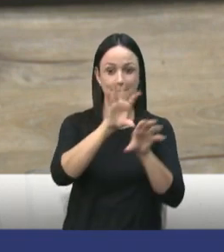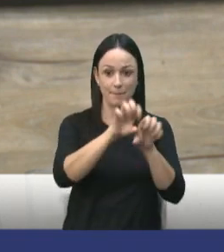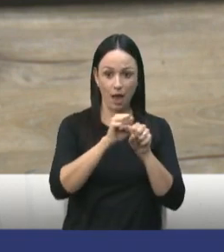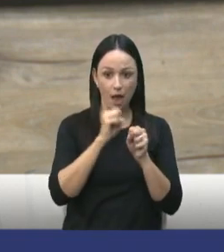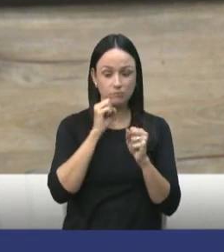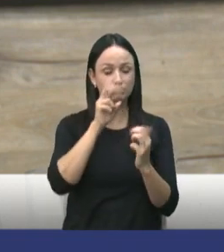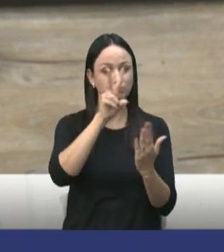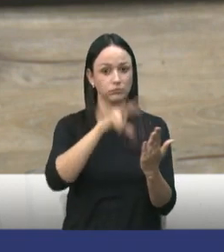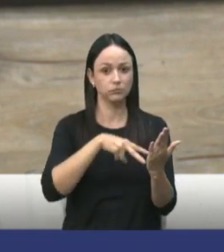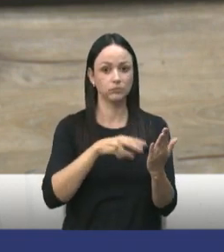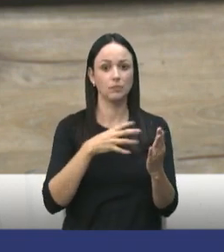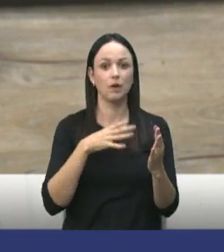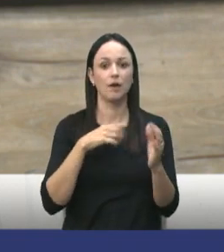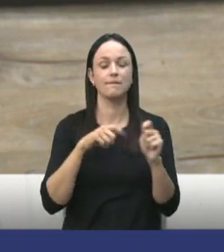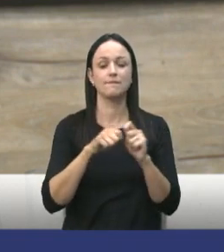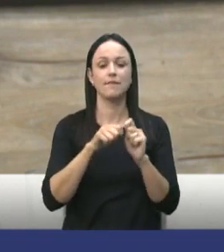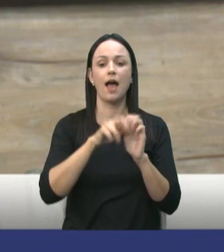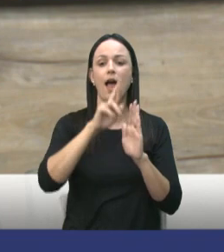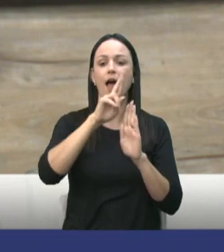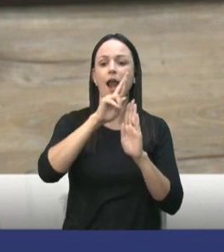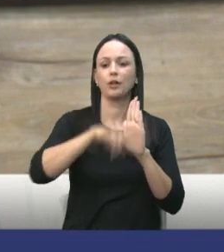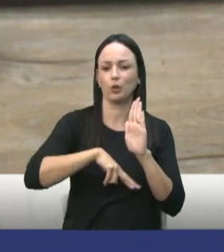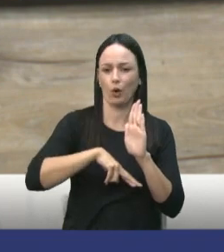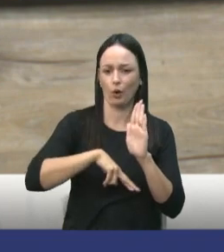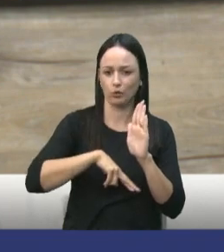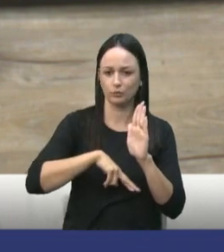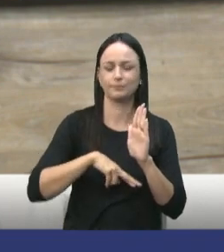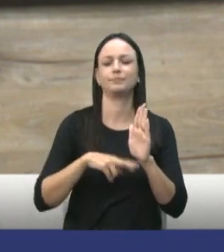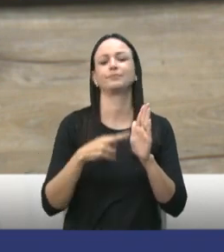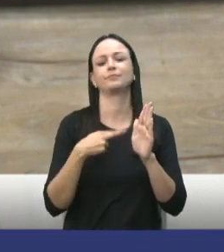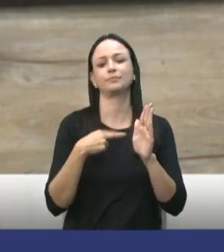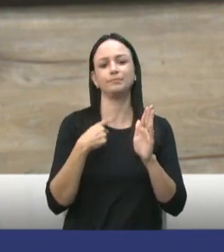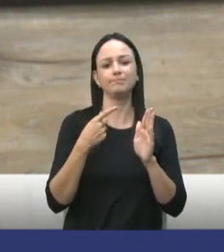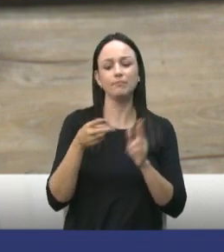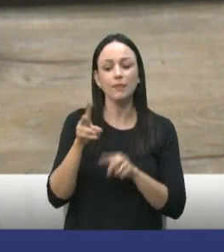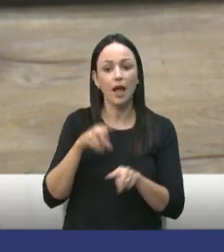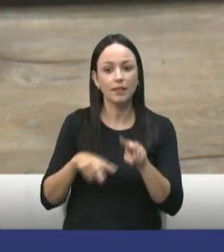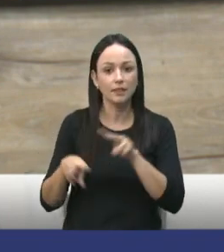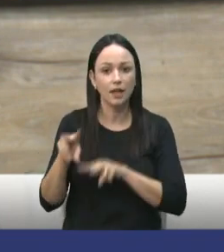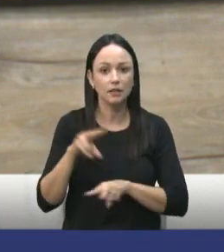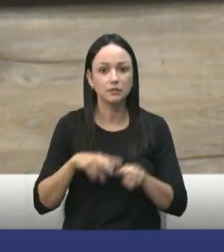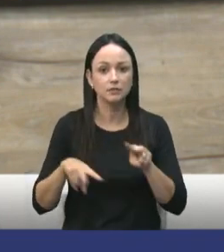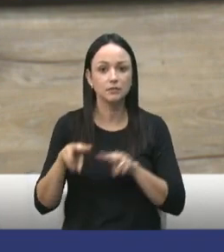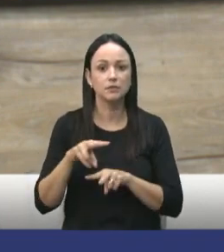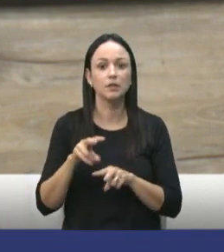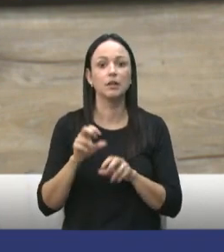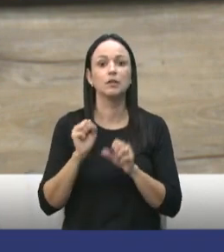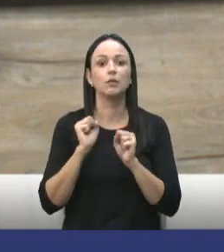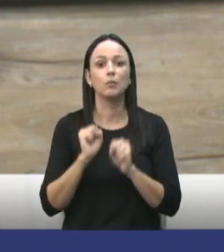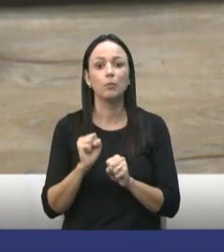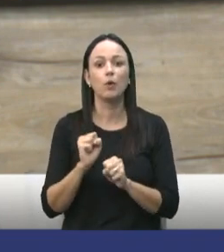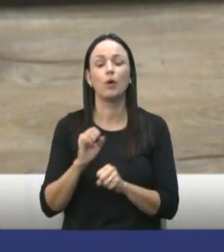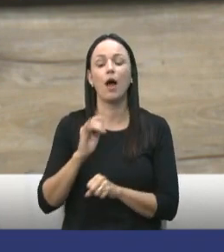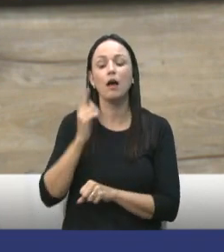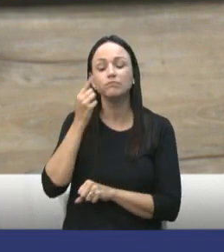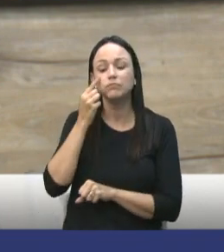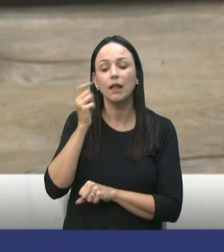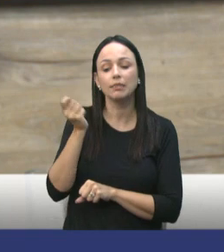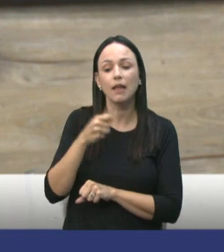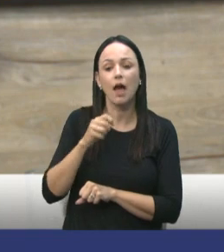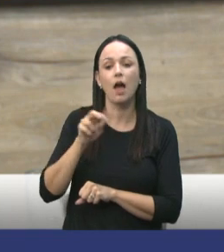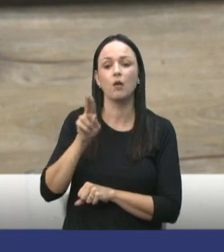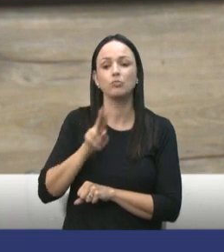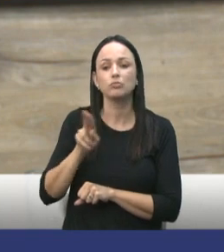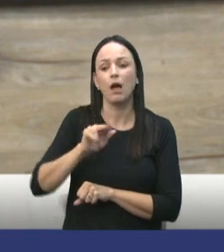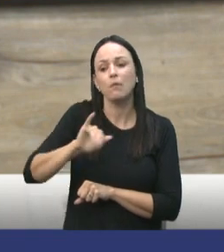confeccionamos um relatório onde levamos a uma análise do que pode ser aproveitado ou não.